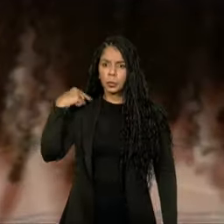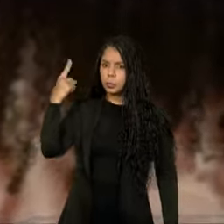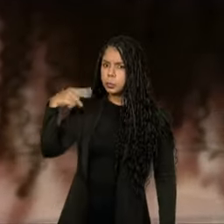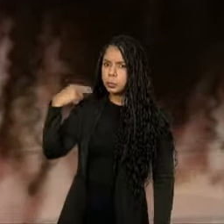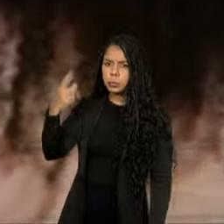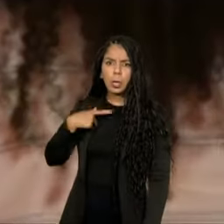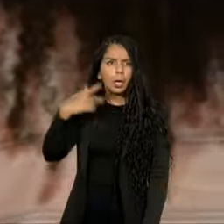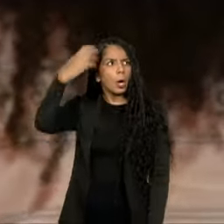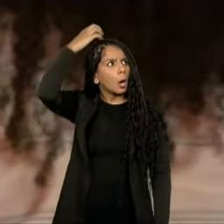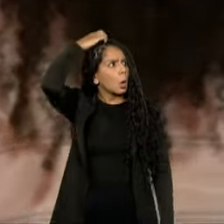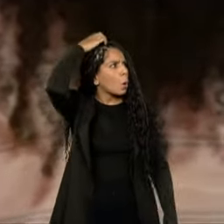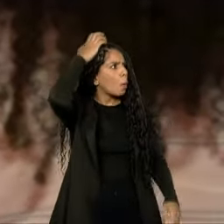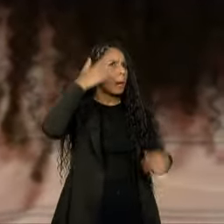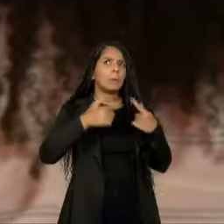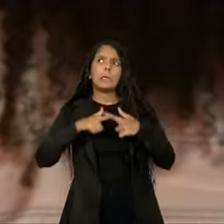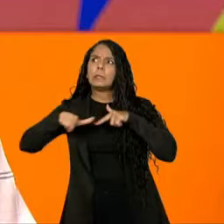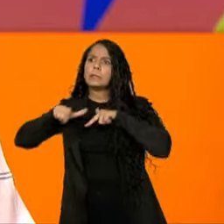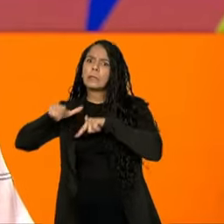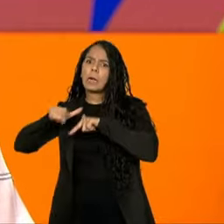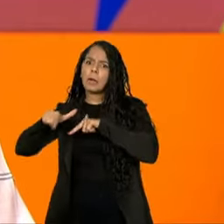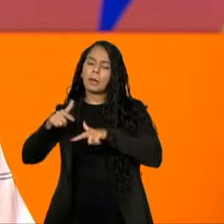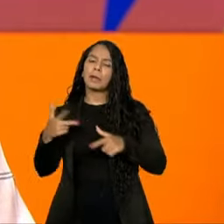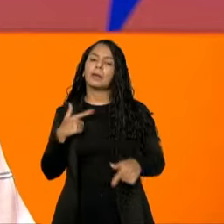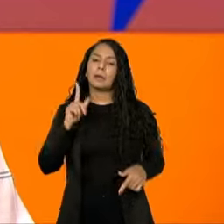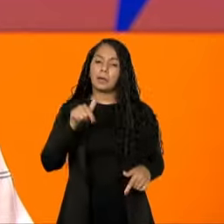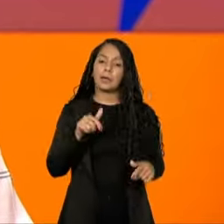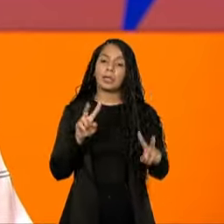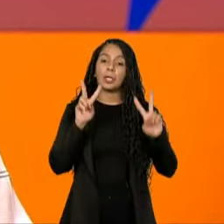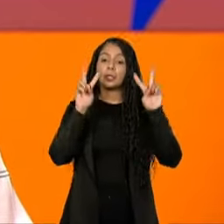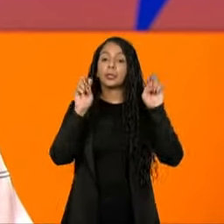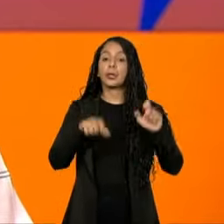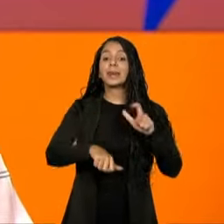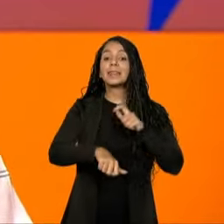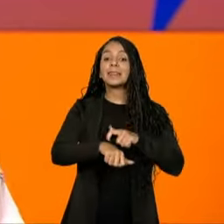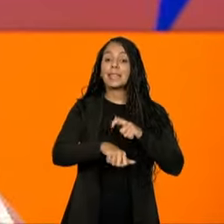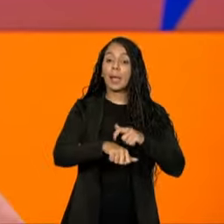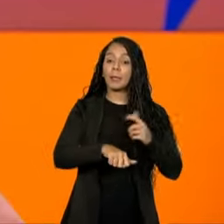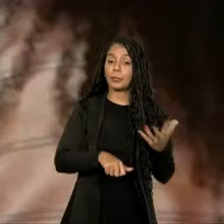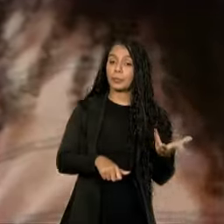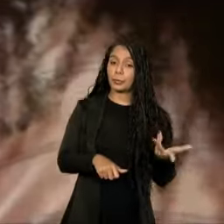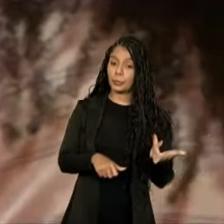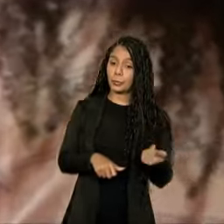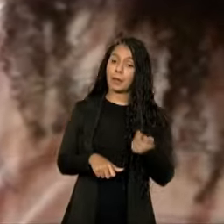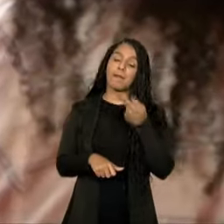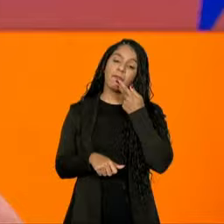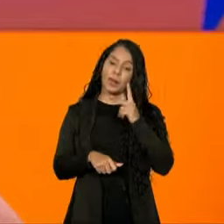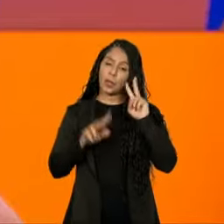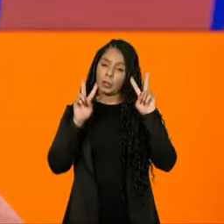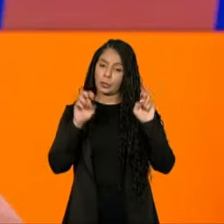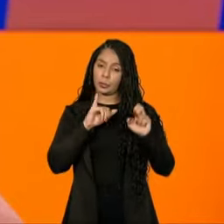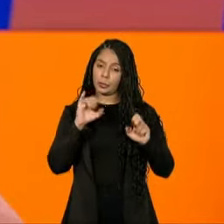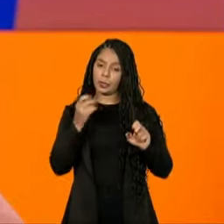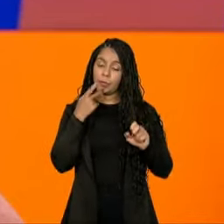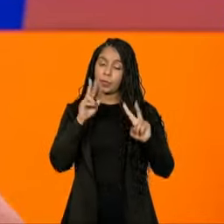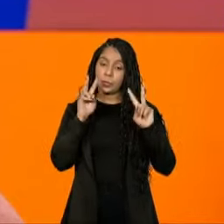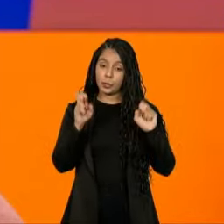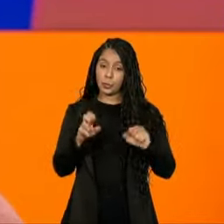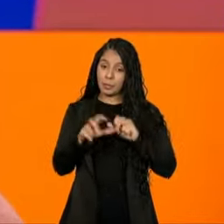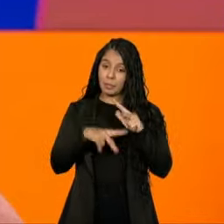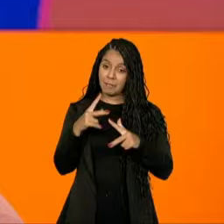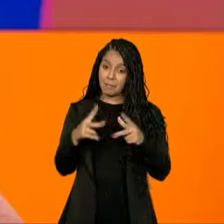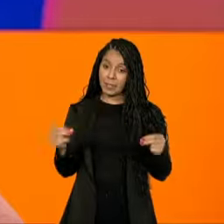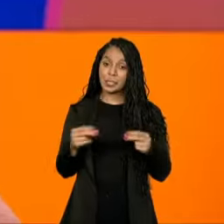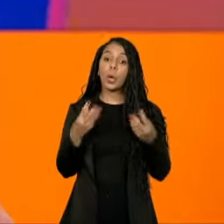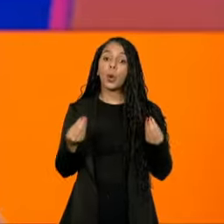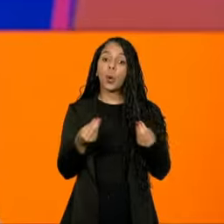sentir culpa, porque está trabalhando, gente. É o chamado tempo de qualidade. Tempo de qualidade. Eu ia falar sobre isso quando você falou sobre presente. A melhor forma de